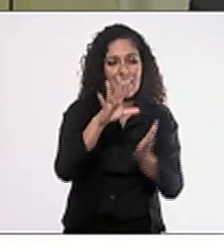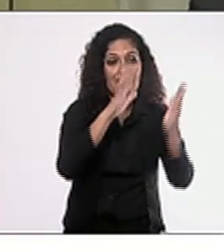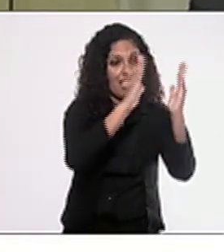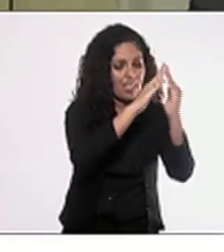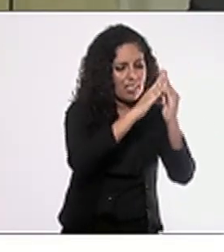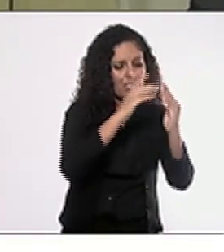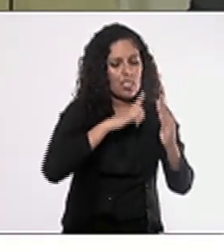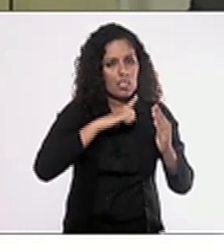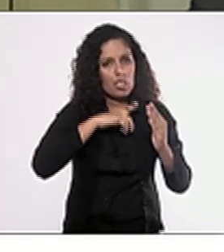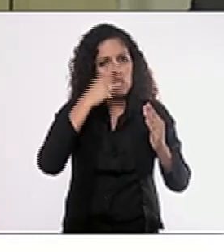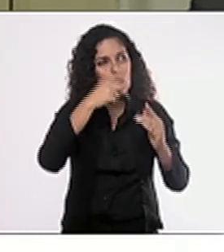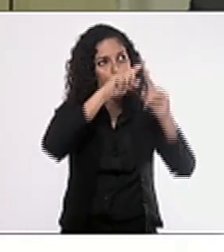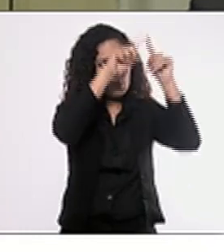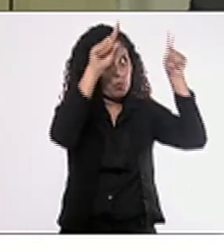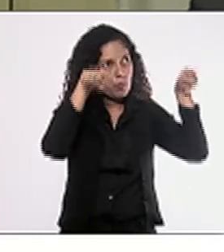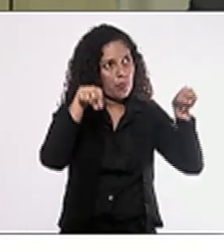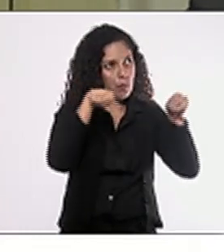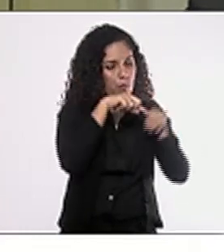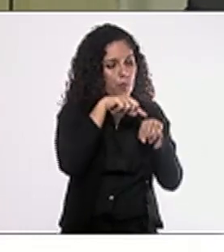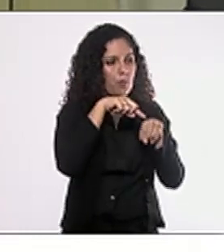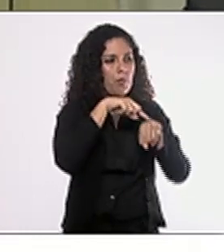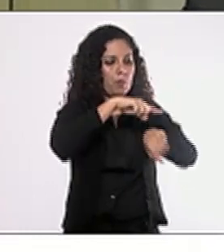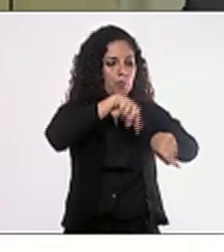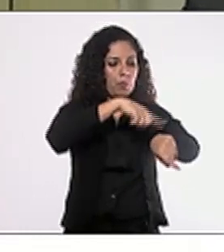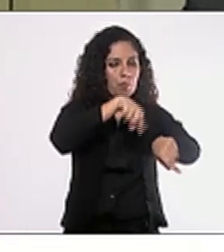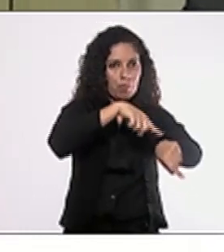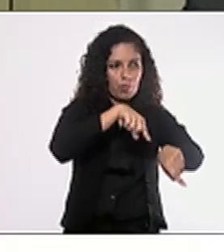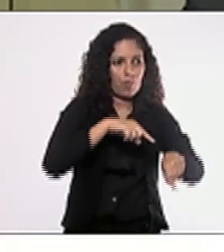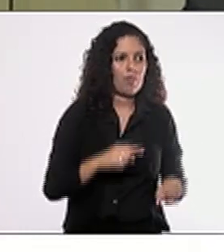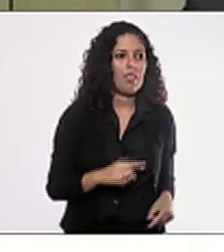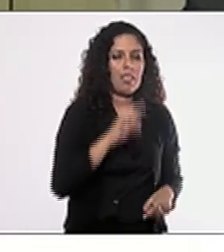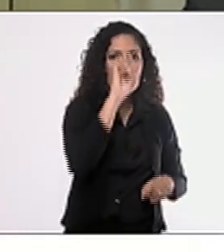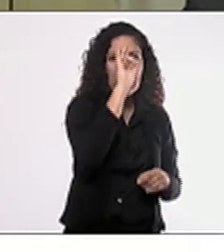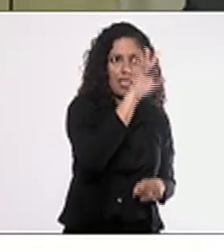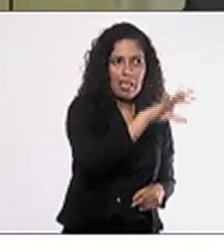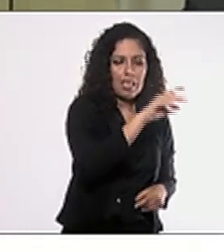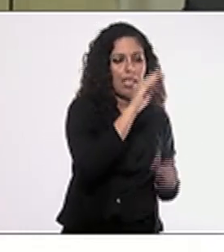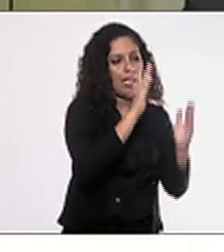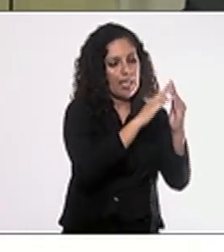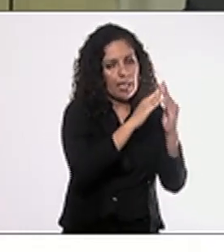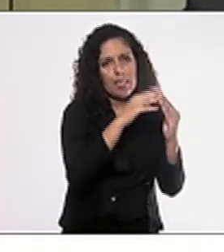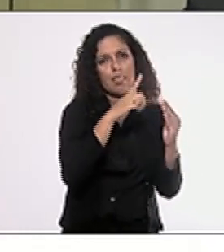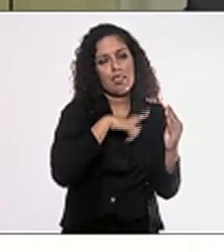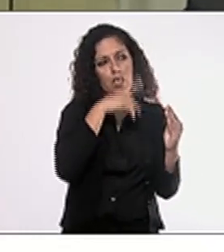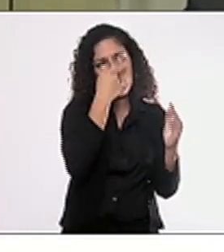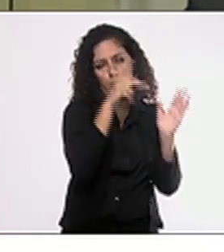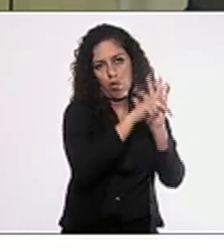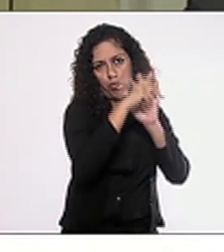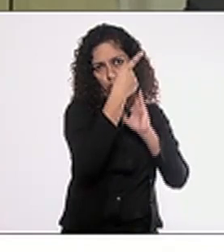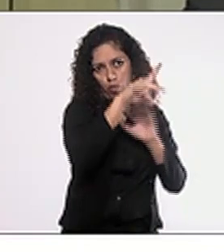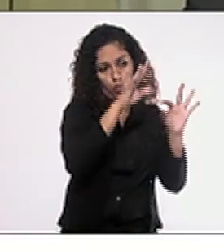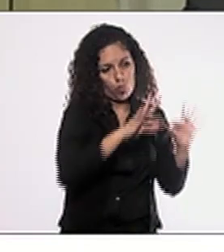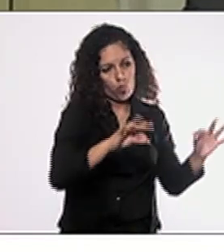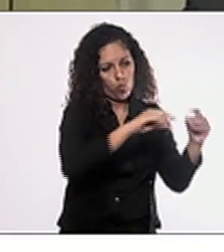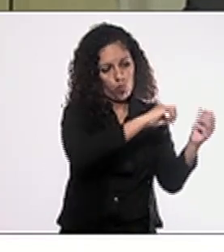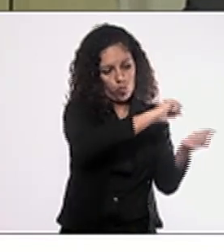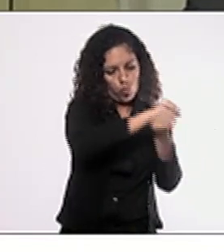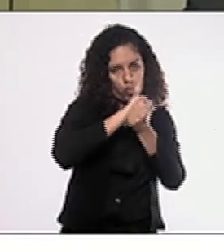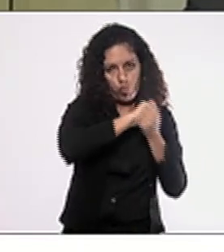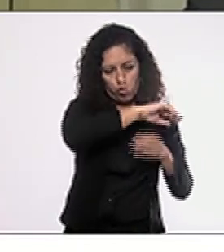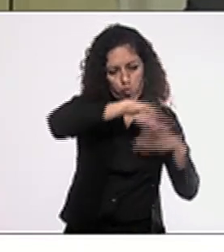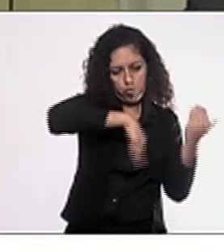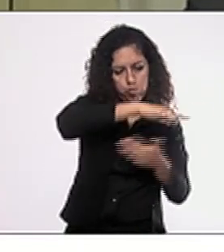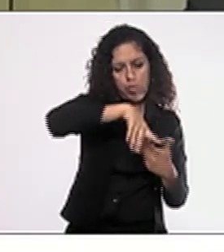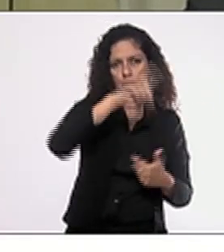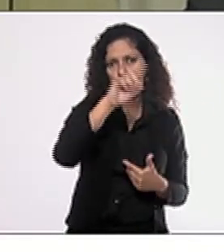empresas particulares coloquem medidores para cada apartamento, para cada unidade consumidora. Claro que essas empresas